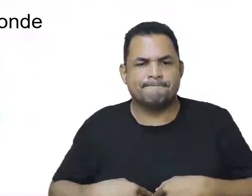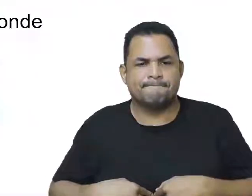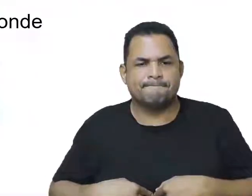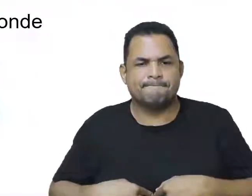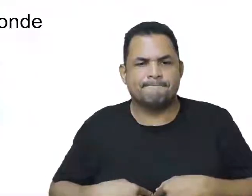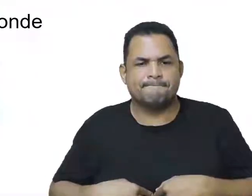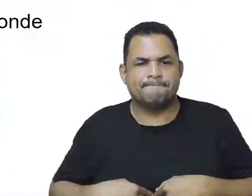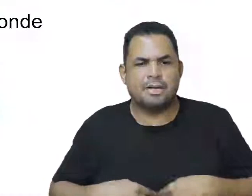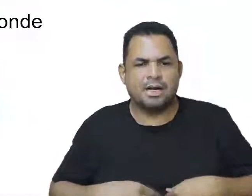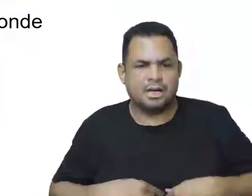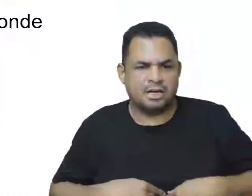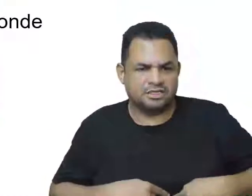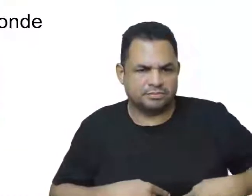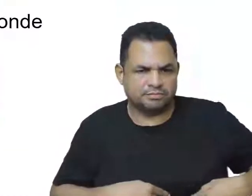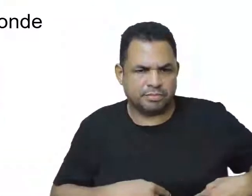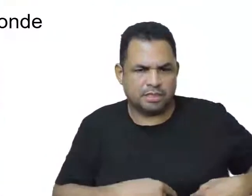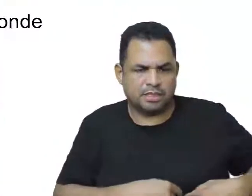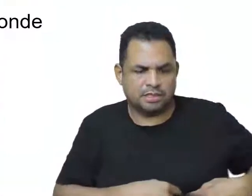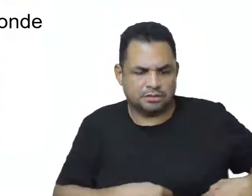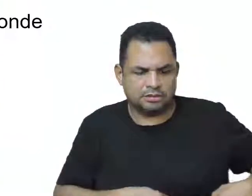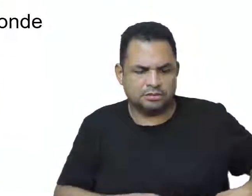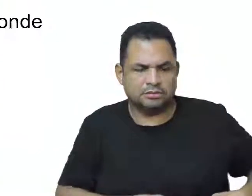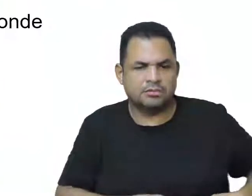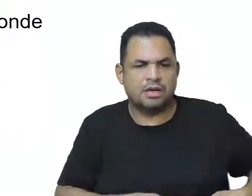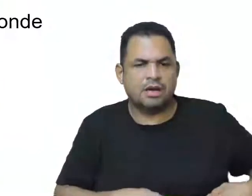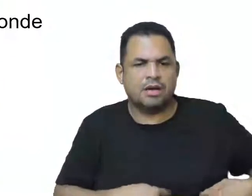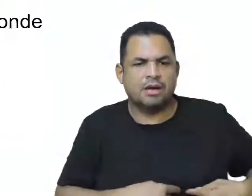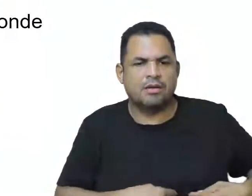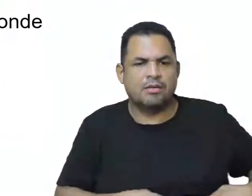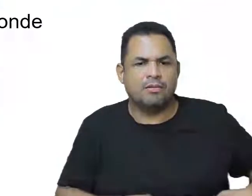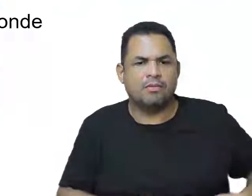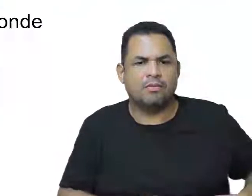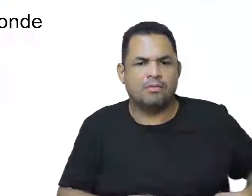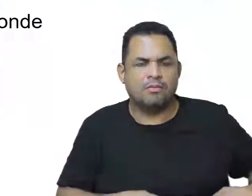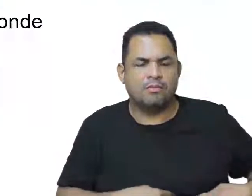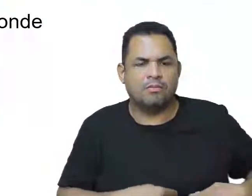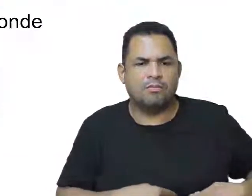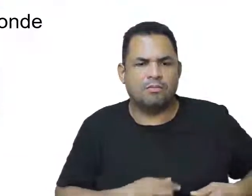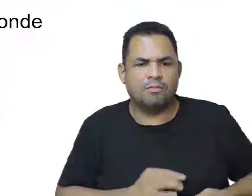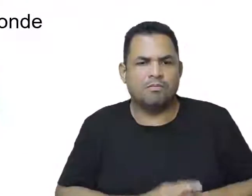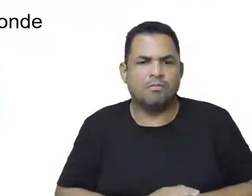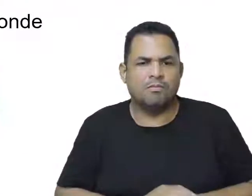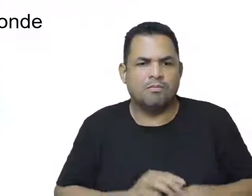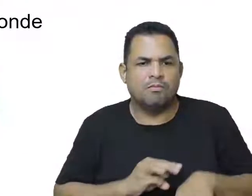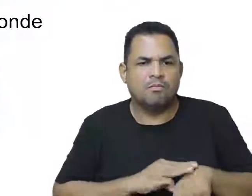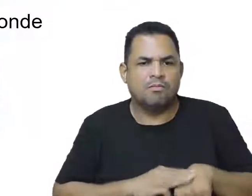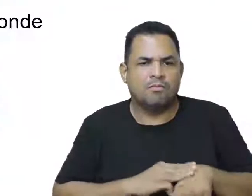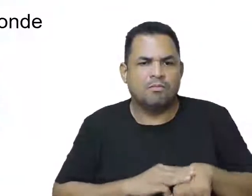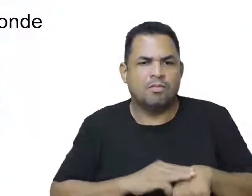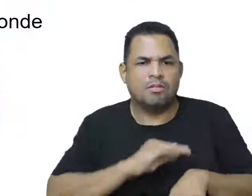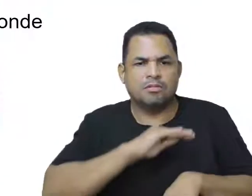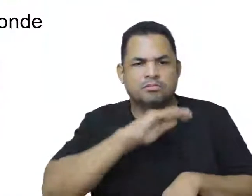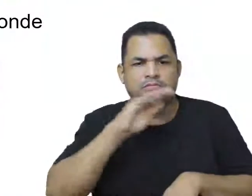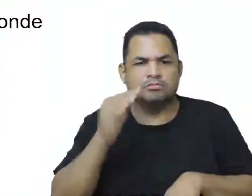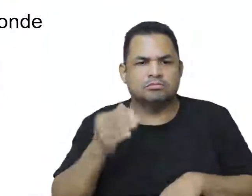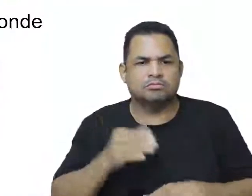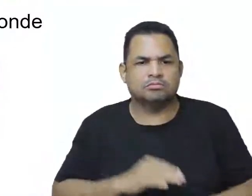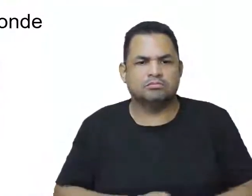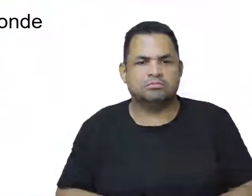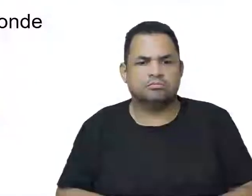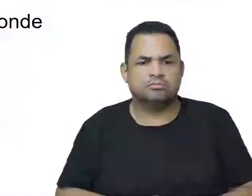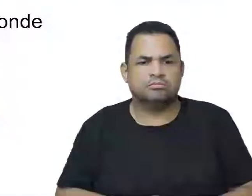uma glândula que fica atrás do estômago. Esse marrom grande aqui em cima, ó, isso aqui é o